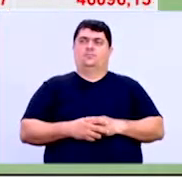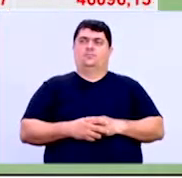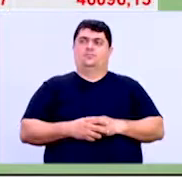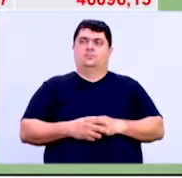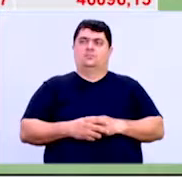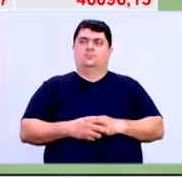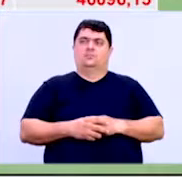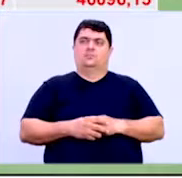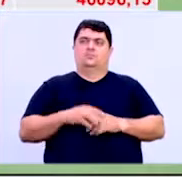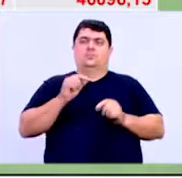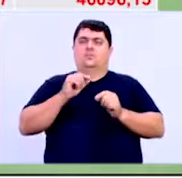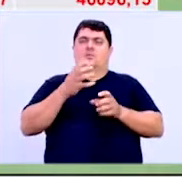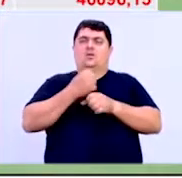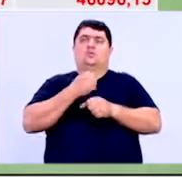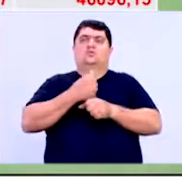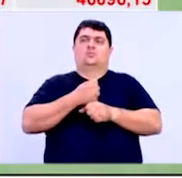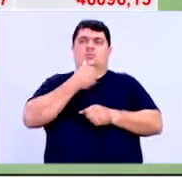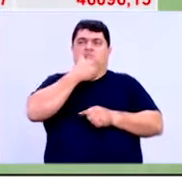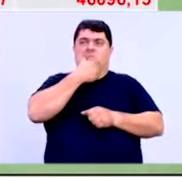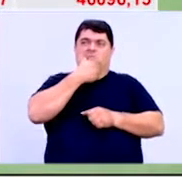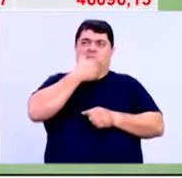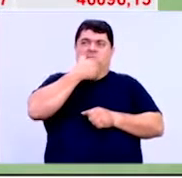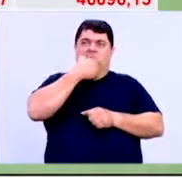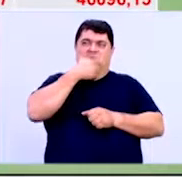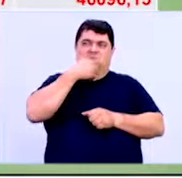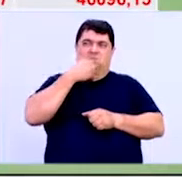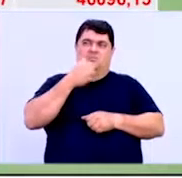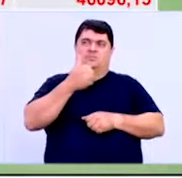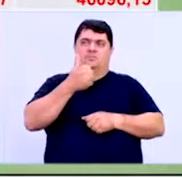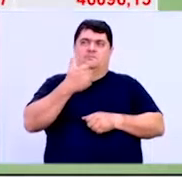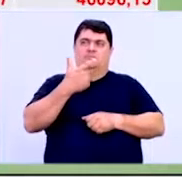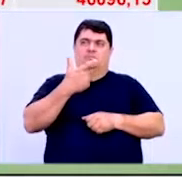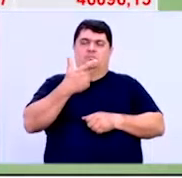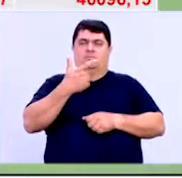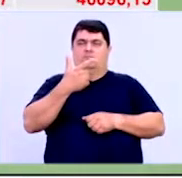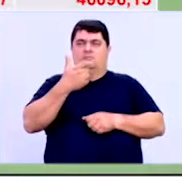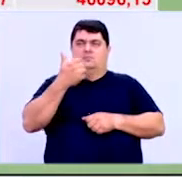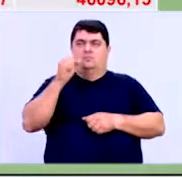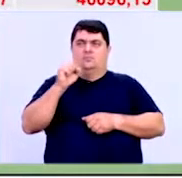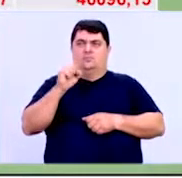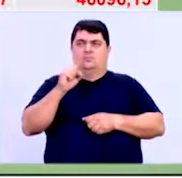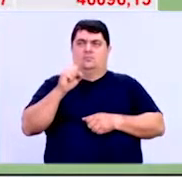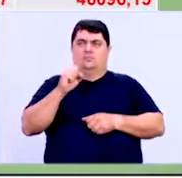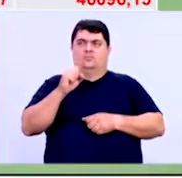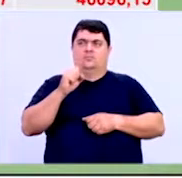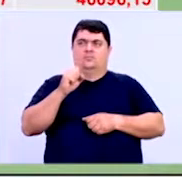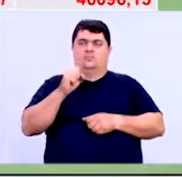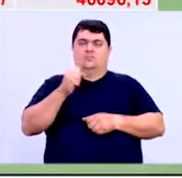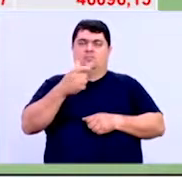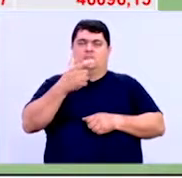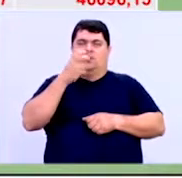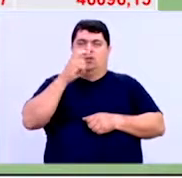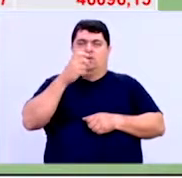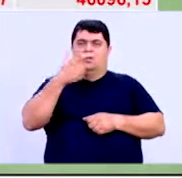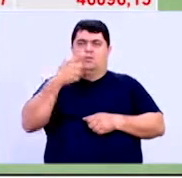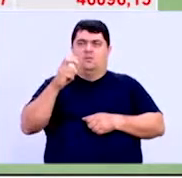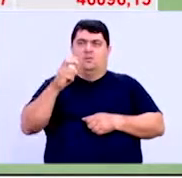as entradas? Então vamos lá, somar 1.218, 525,